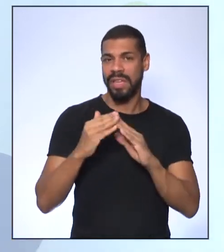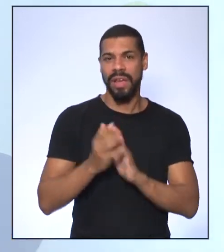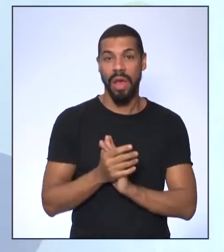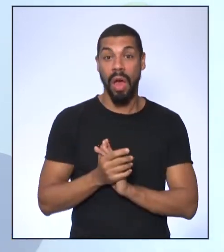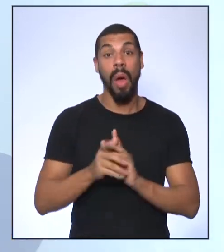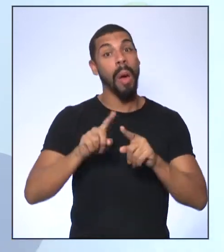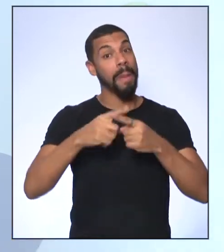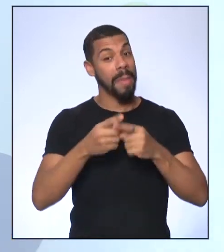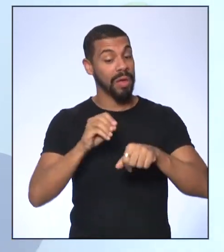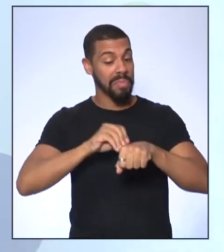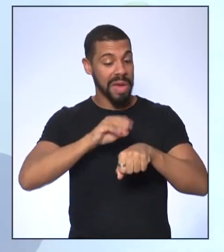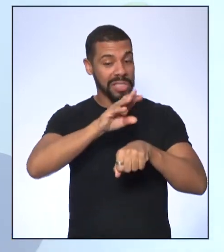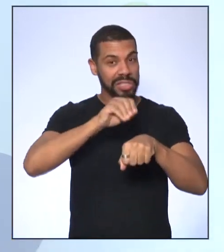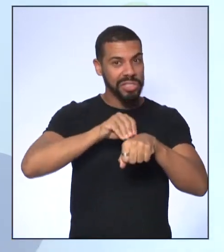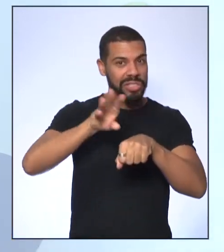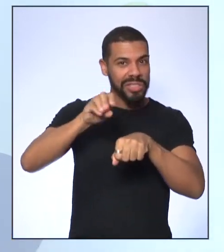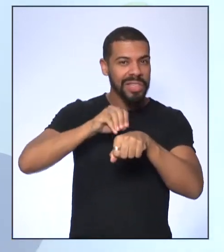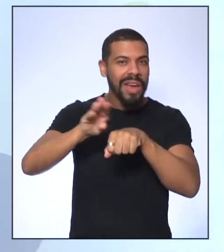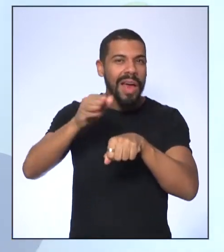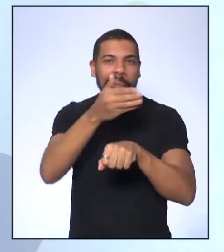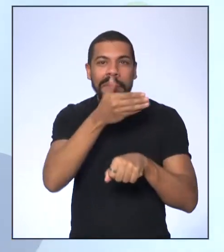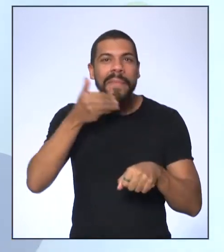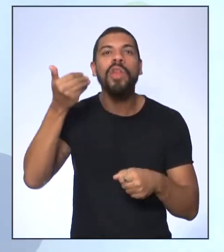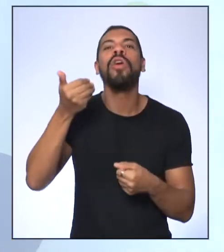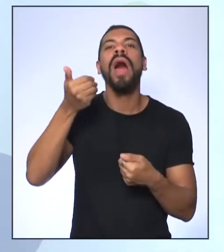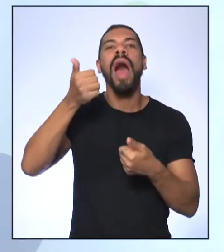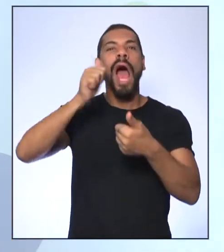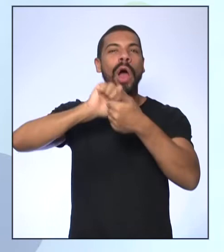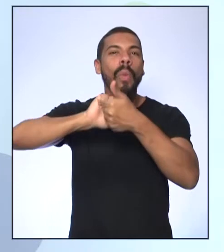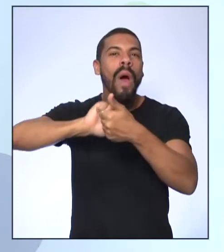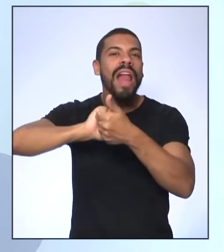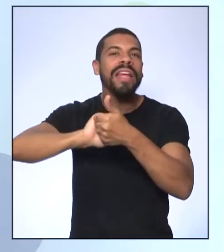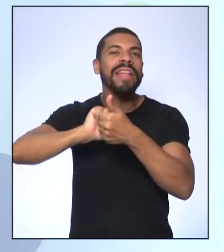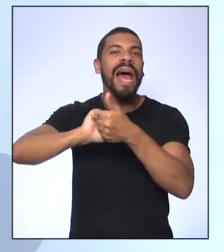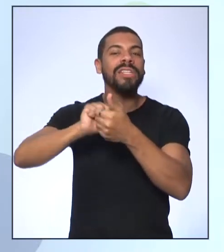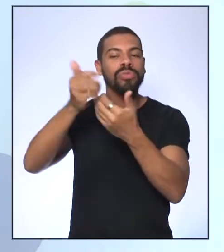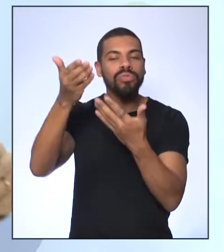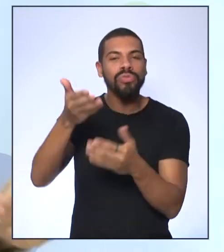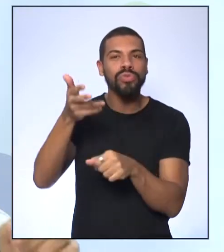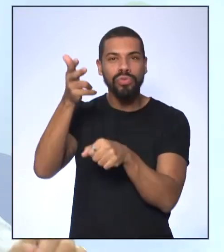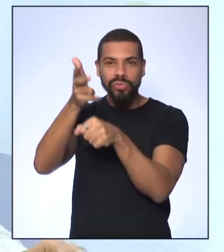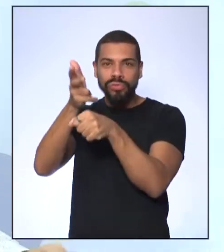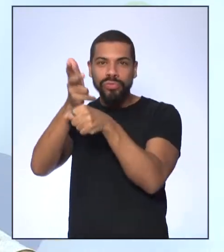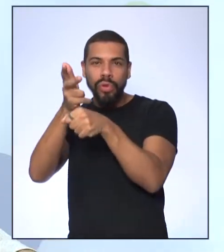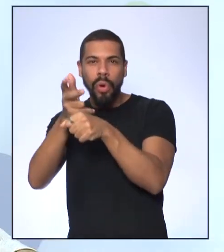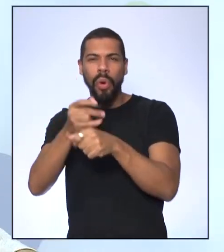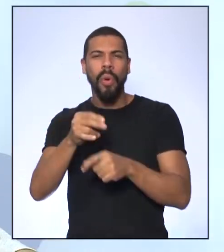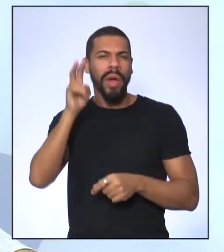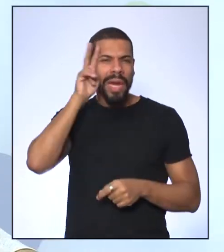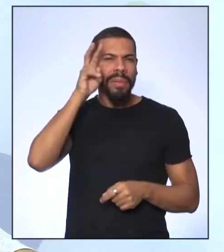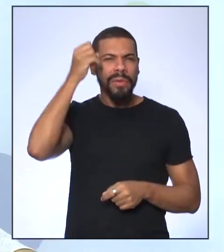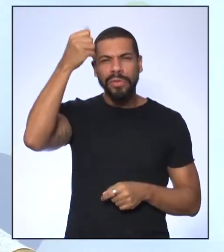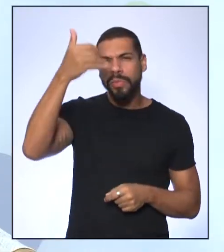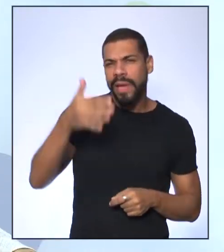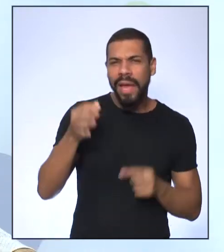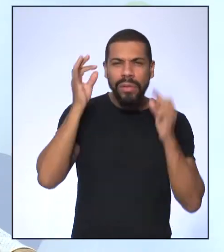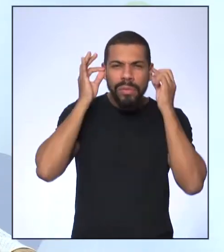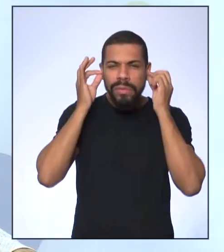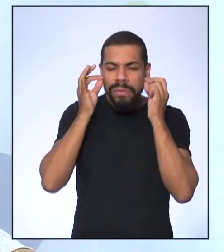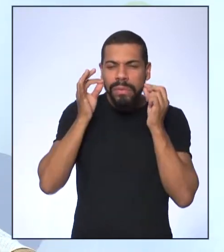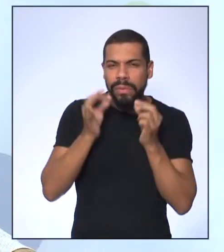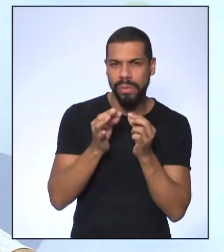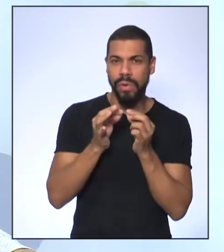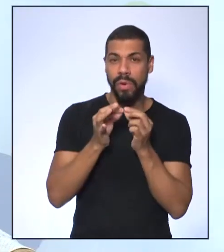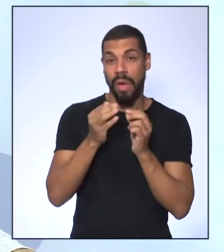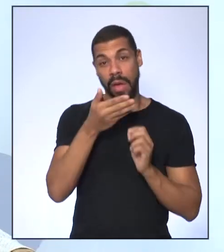posso melhorar a qualidade do meu áudio com aquele equipamento. Lembra que eu falei lá do fone? Então o fone de ouvido é uma forma de você conseguir captar